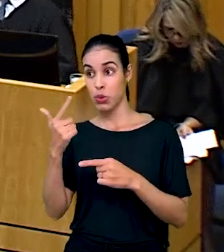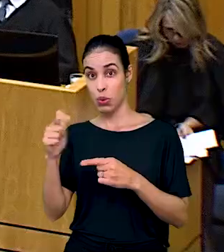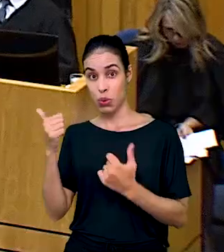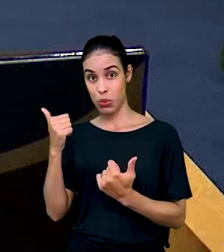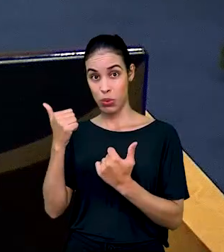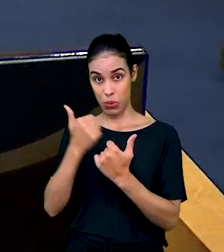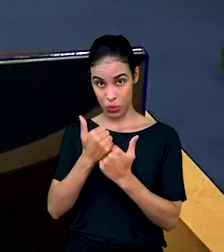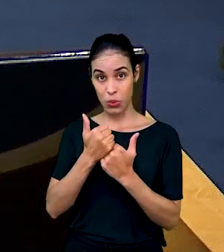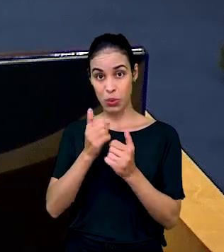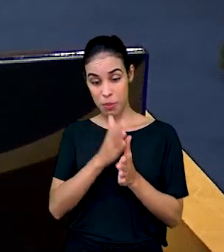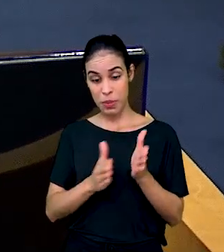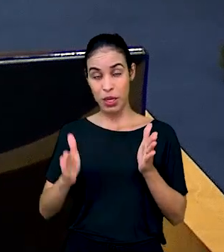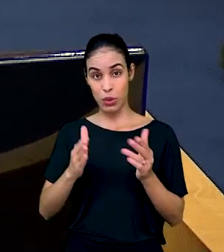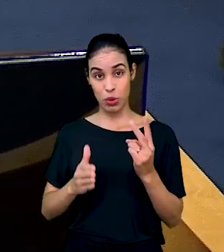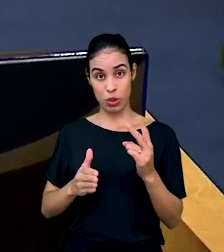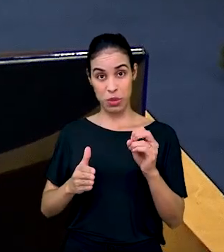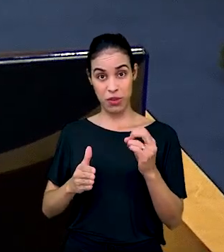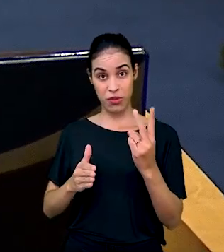nova direção para o biênio